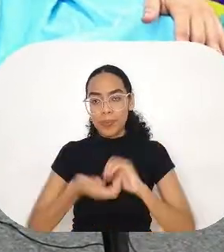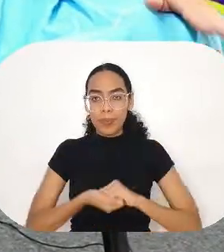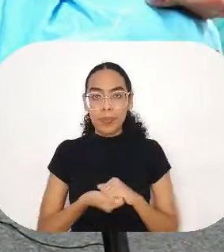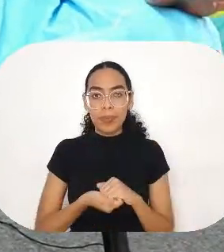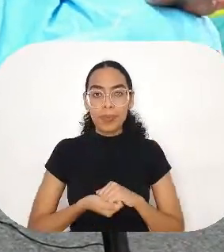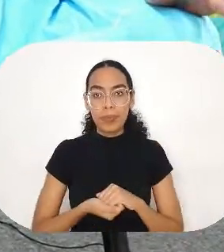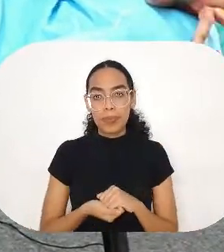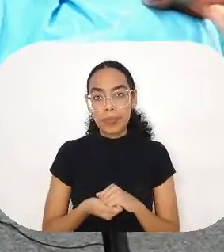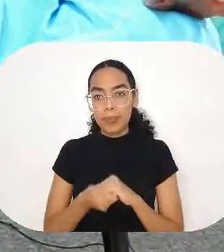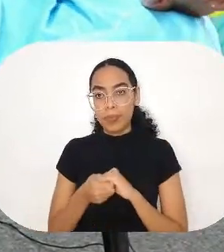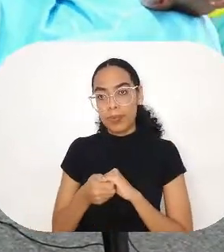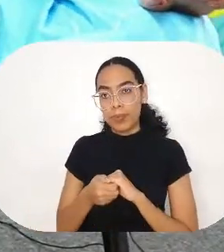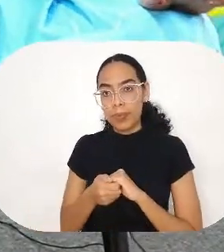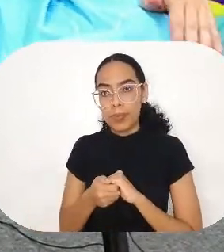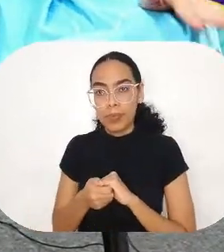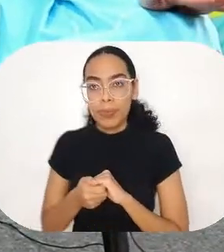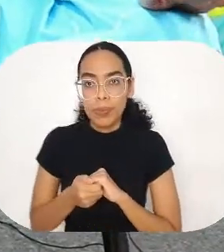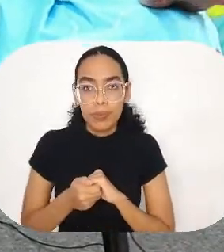Contou a história também.